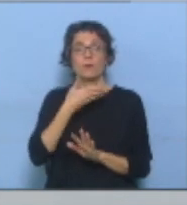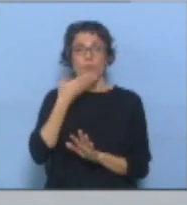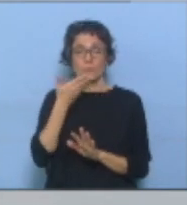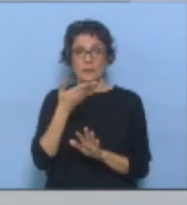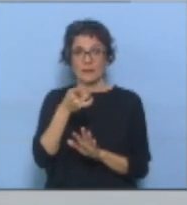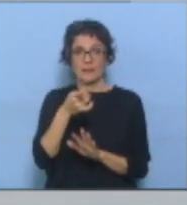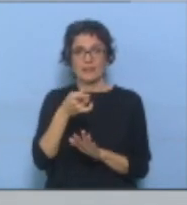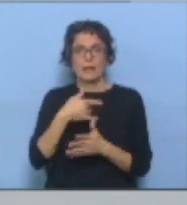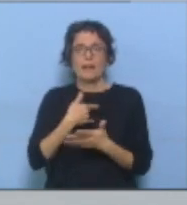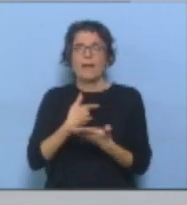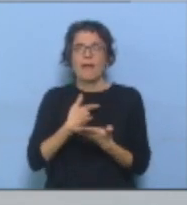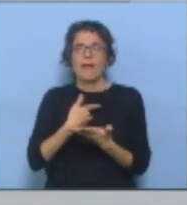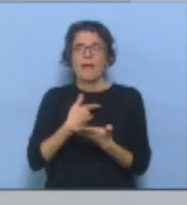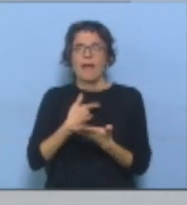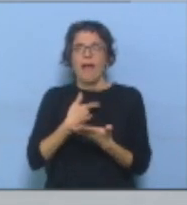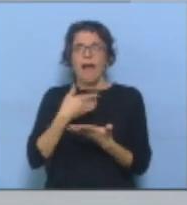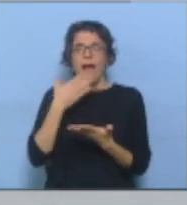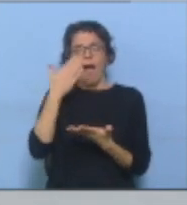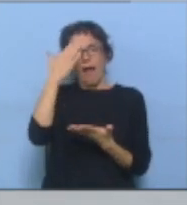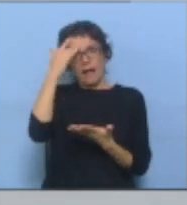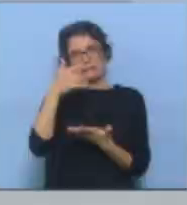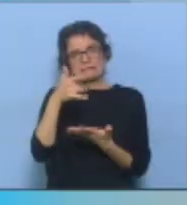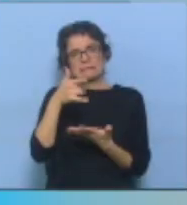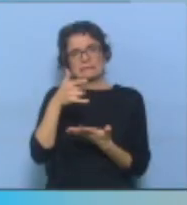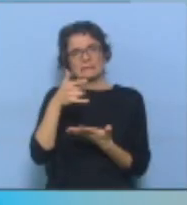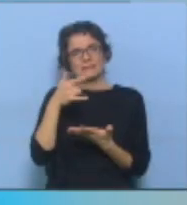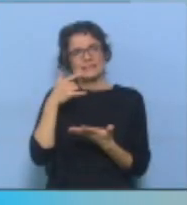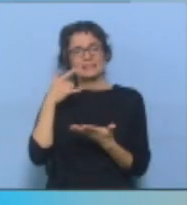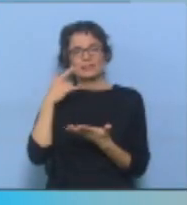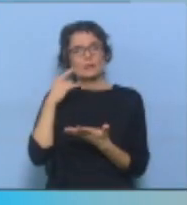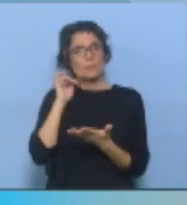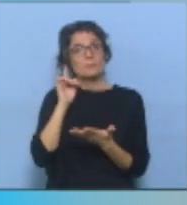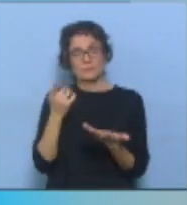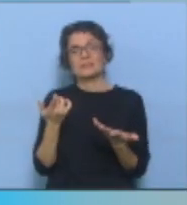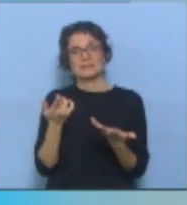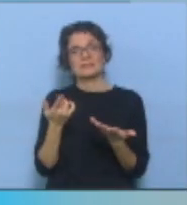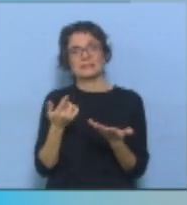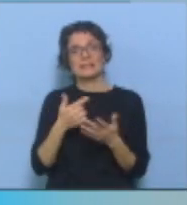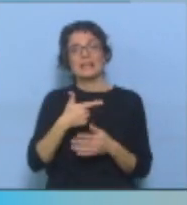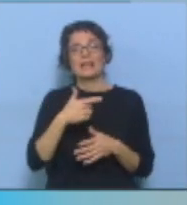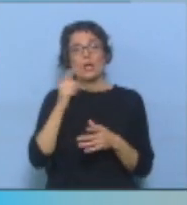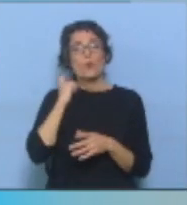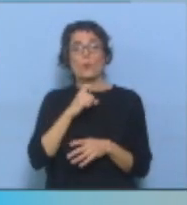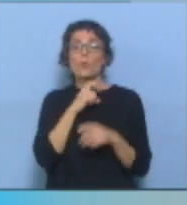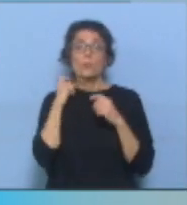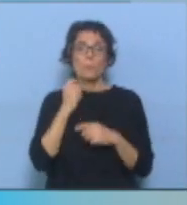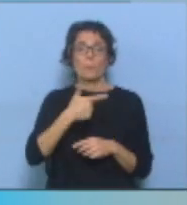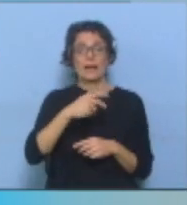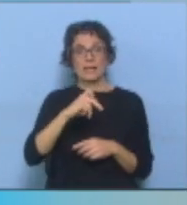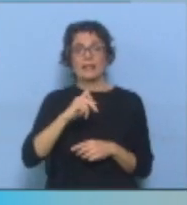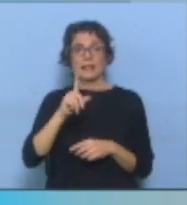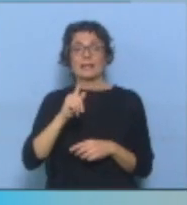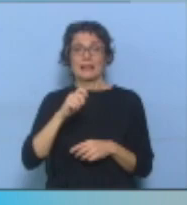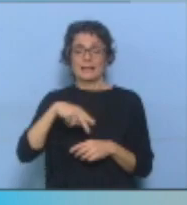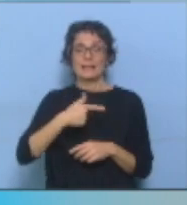ser porque estou muito nos primeiros passos pela leitura. E ele deixou-lhe muitas pistas então também com estas sugestões literárias. Muito